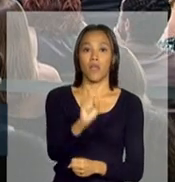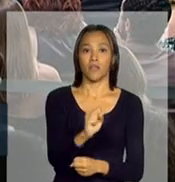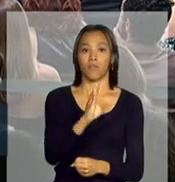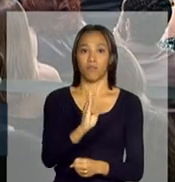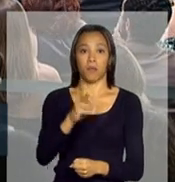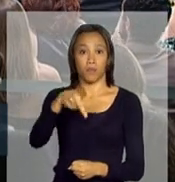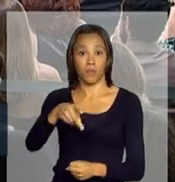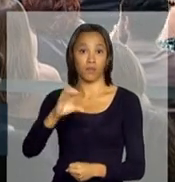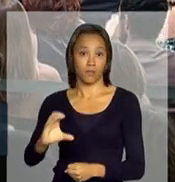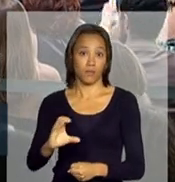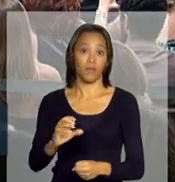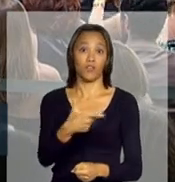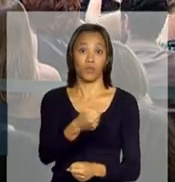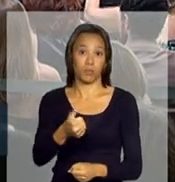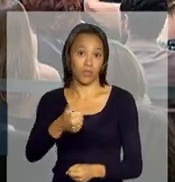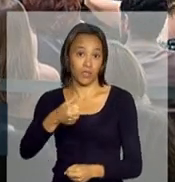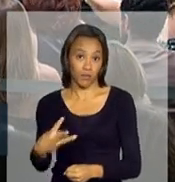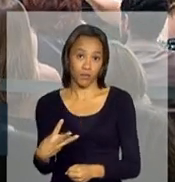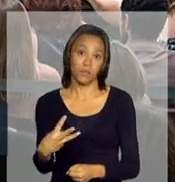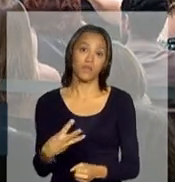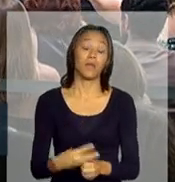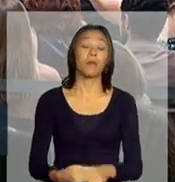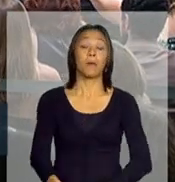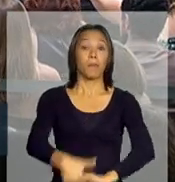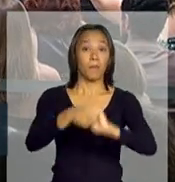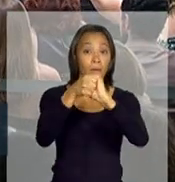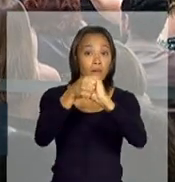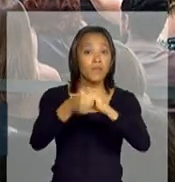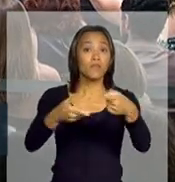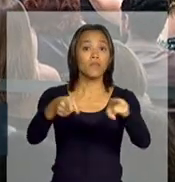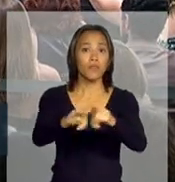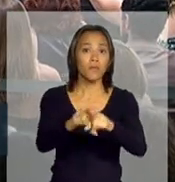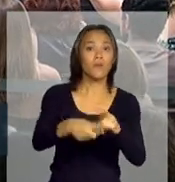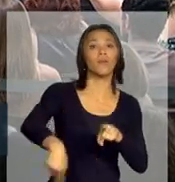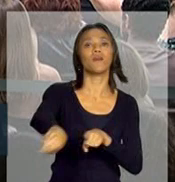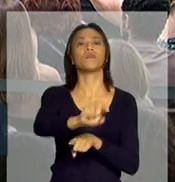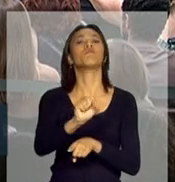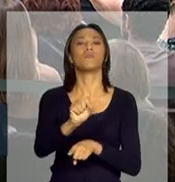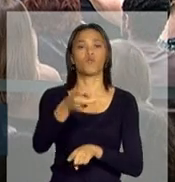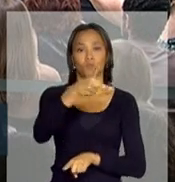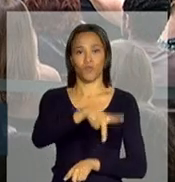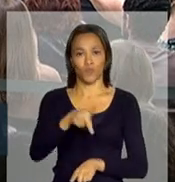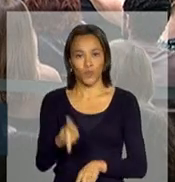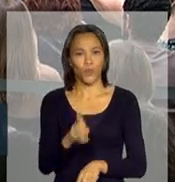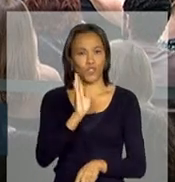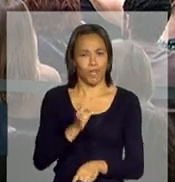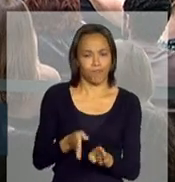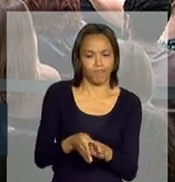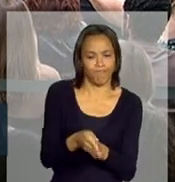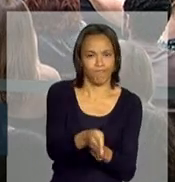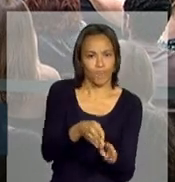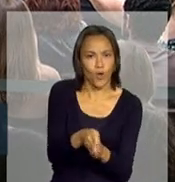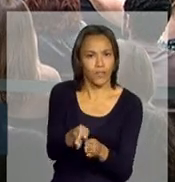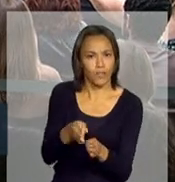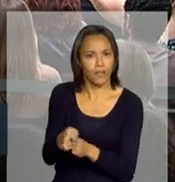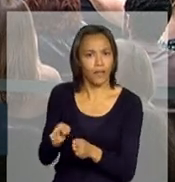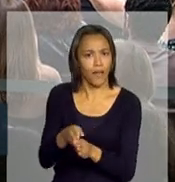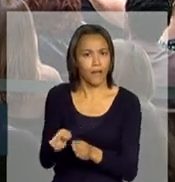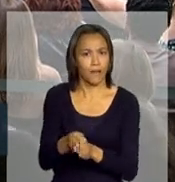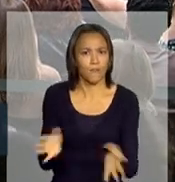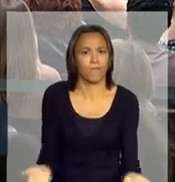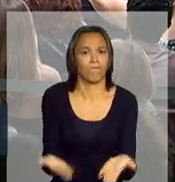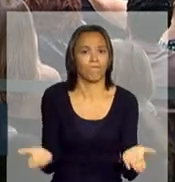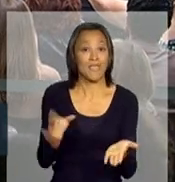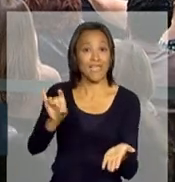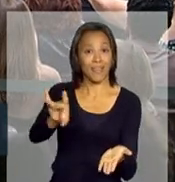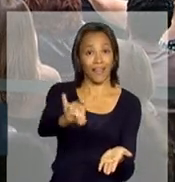em 2013 parabenizo também os professores que orientaram e despertaram em cada